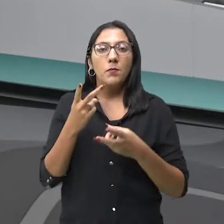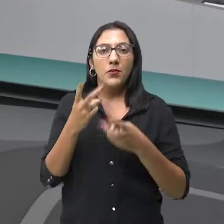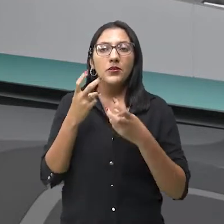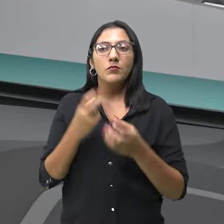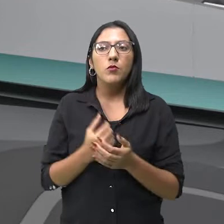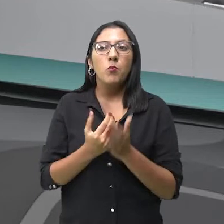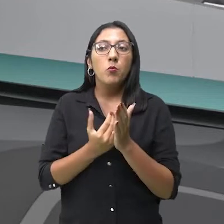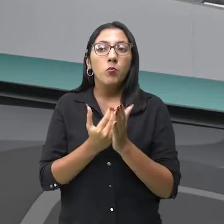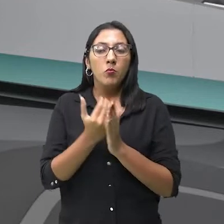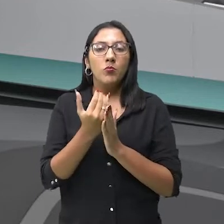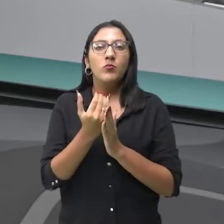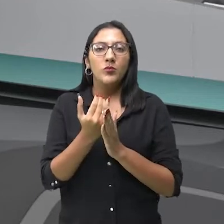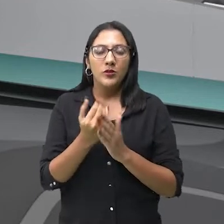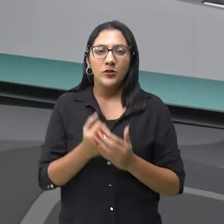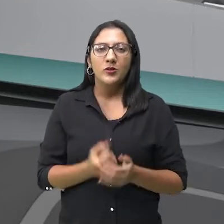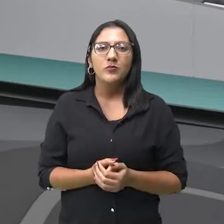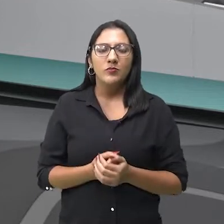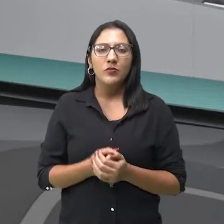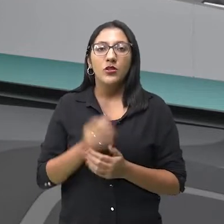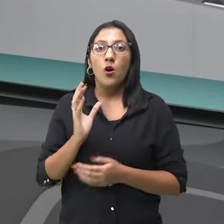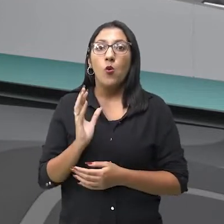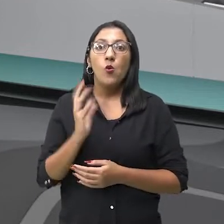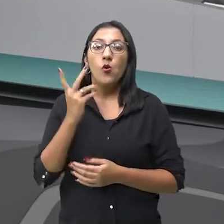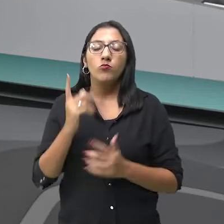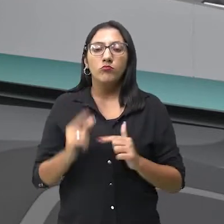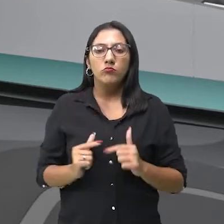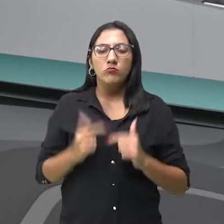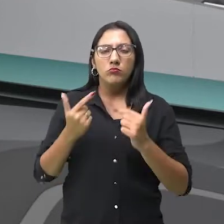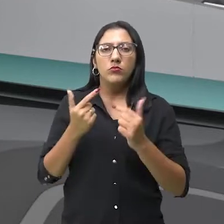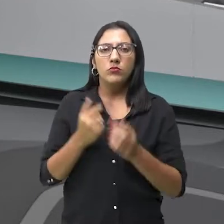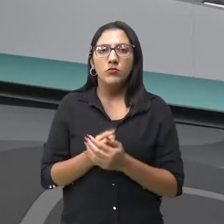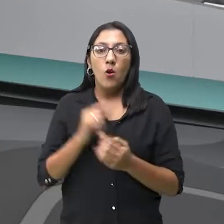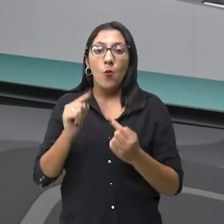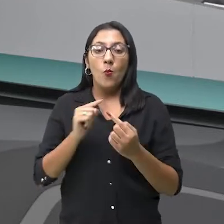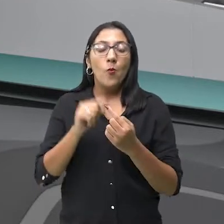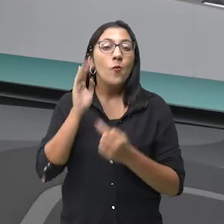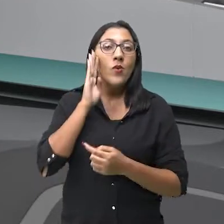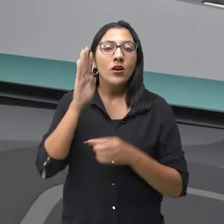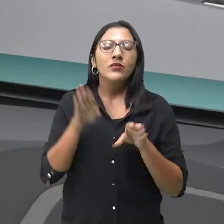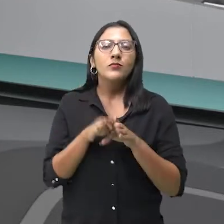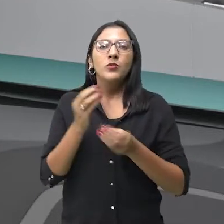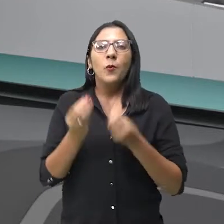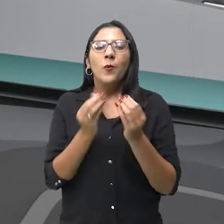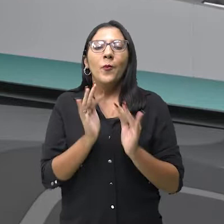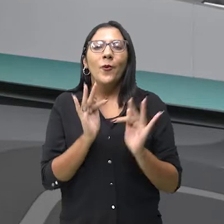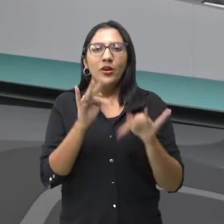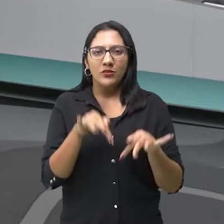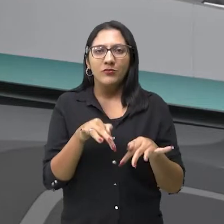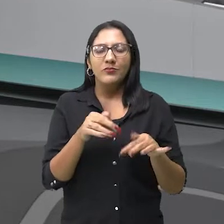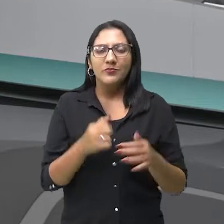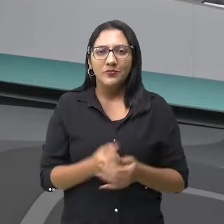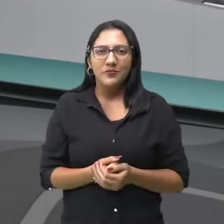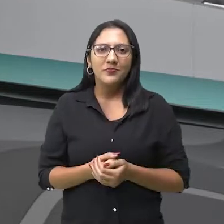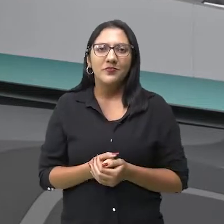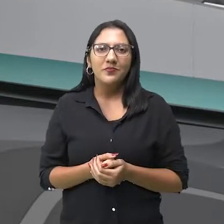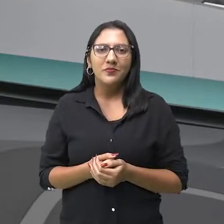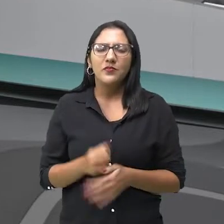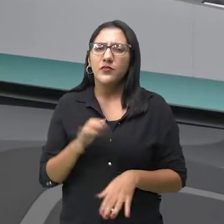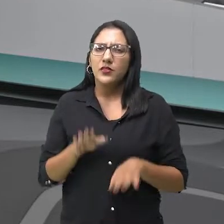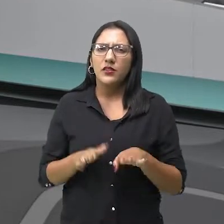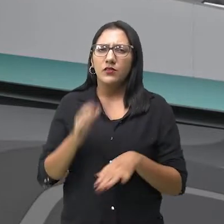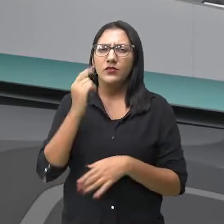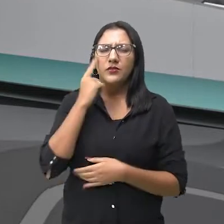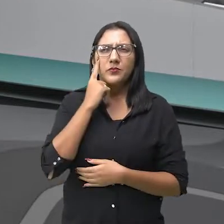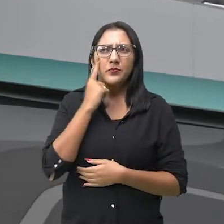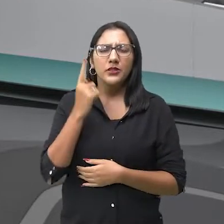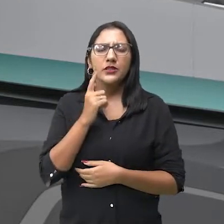situação inicial, o conflito, o clímax do conflito e o desfecho, né? Então, normalmente, uma